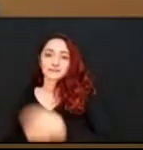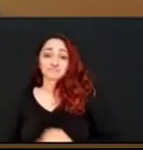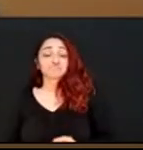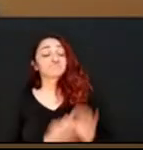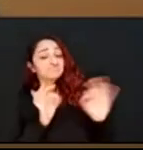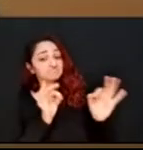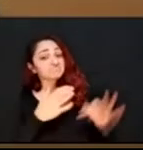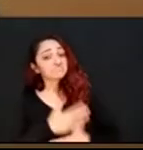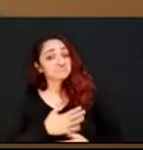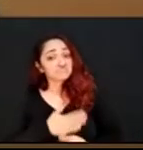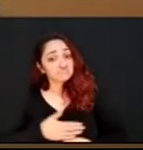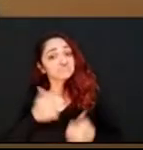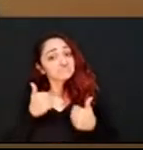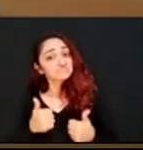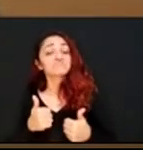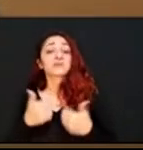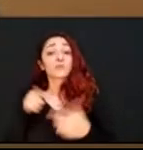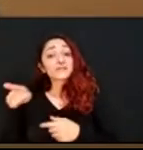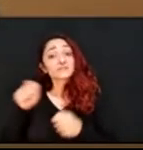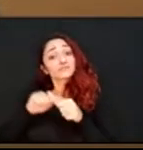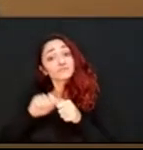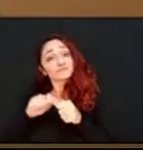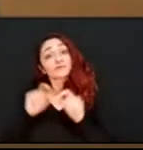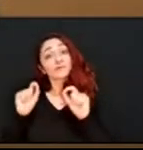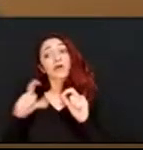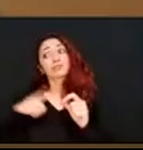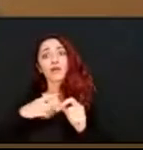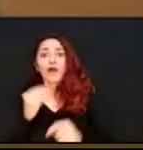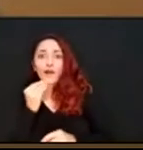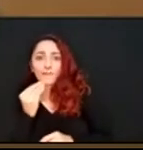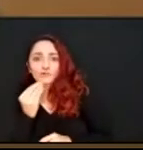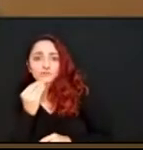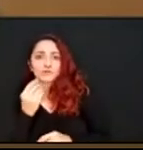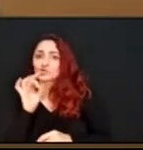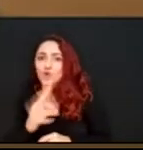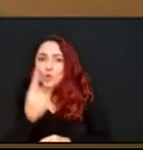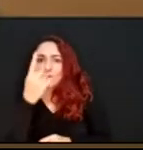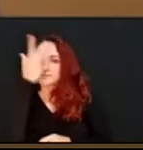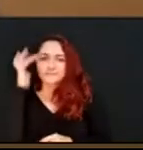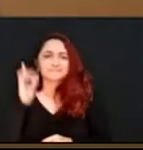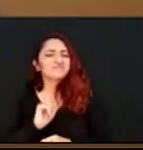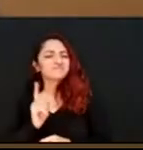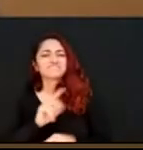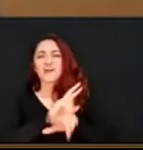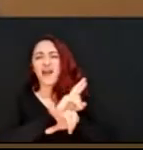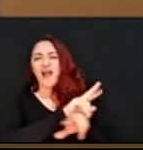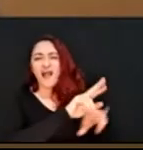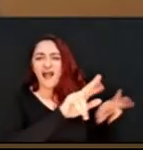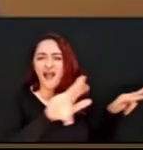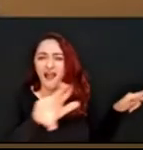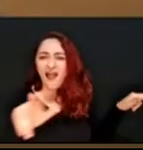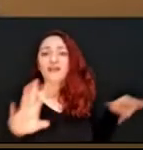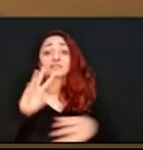acaba trazendo a oportunidade é para muitos mais o Portugal mas muito mais empreendedores dentro do grupo Carrefour